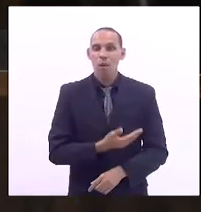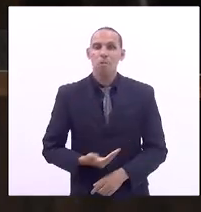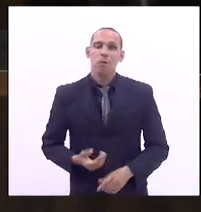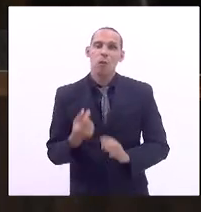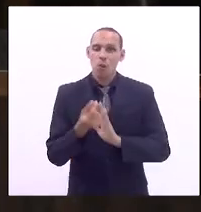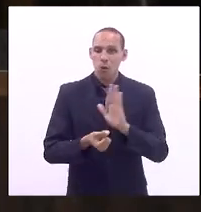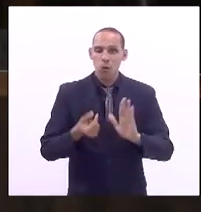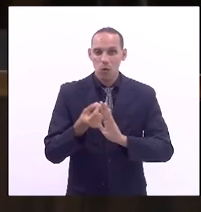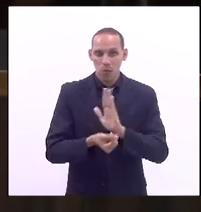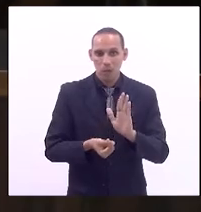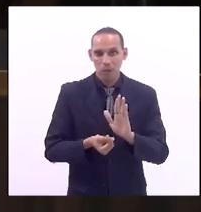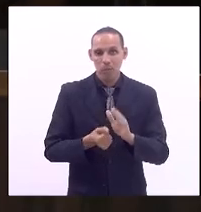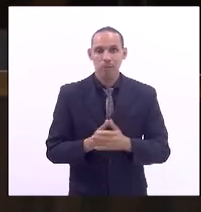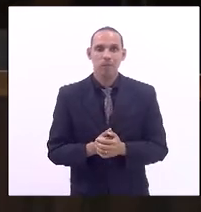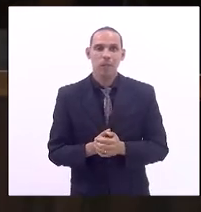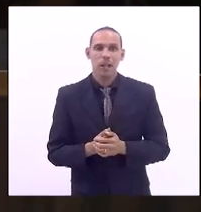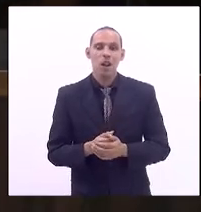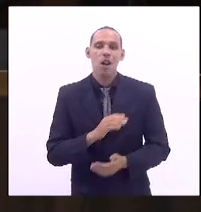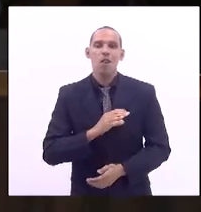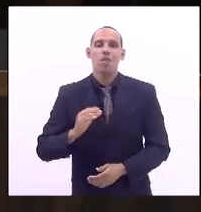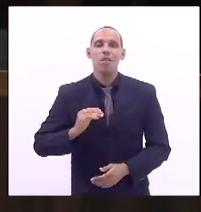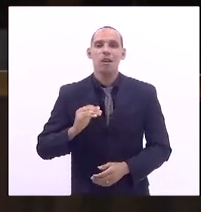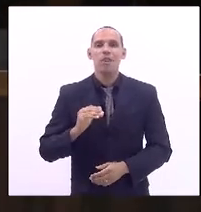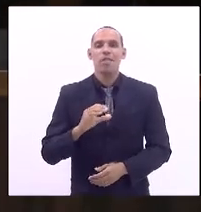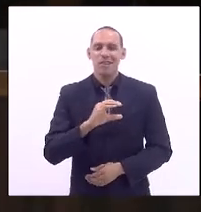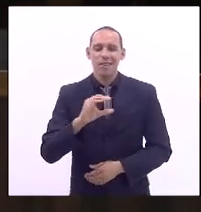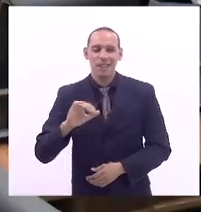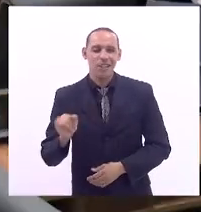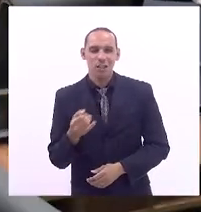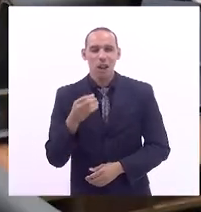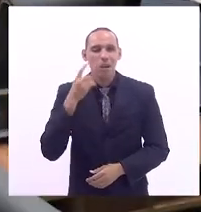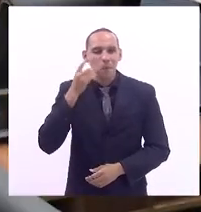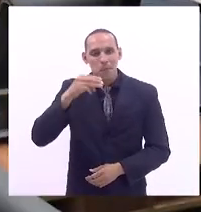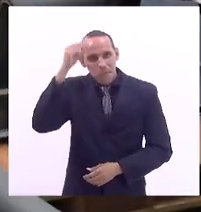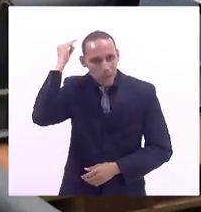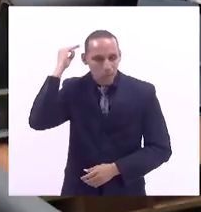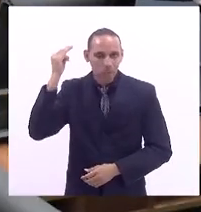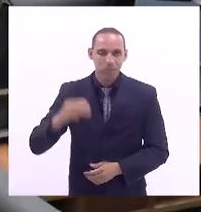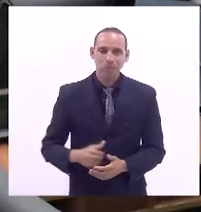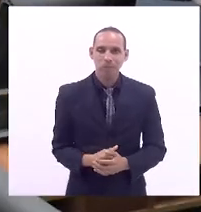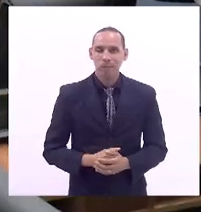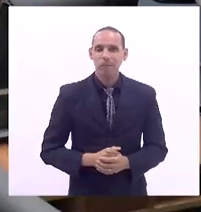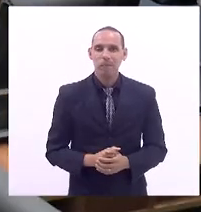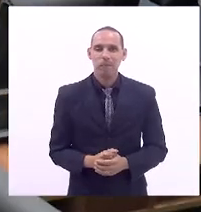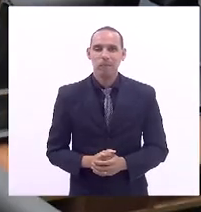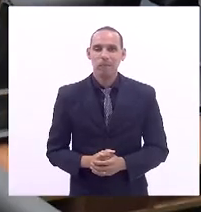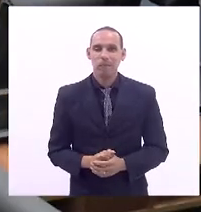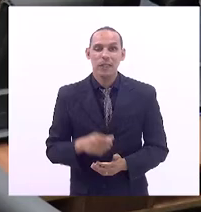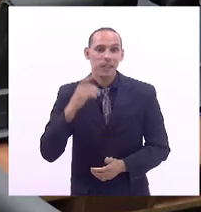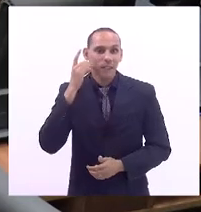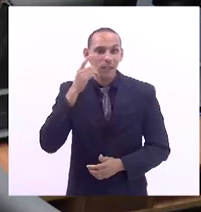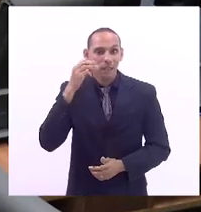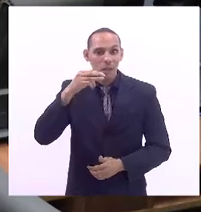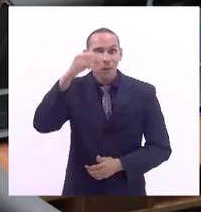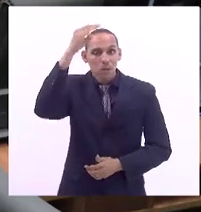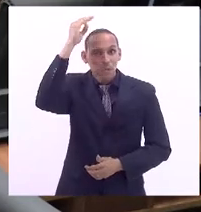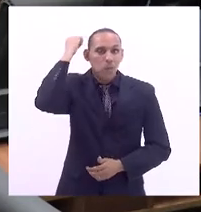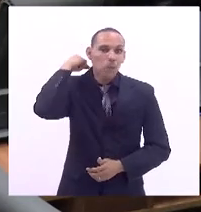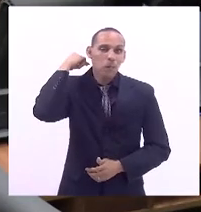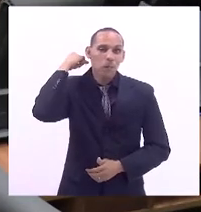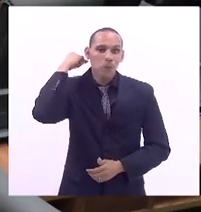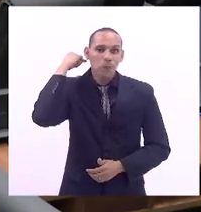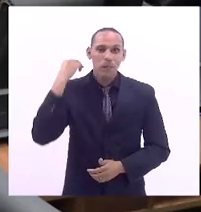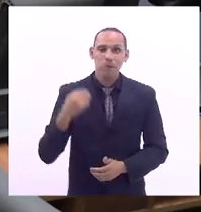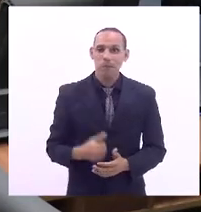orçamento pela comissão de Justiça Deputado Márcio Pacheco o deputado Márcio